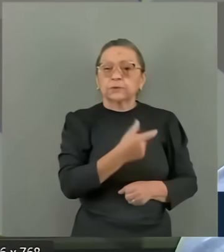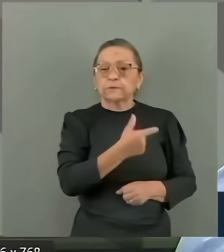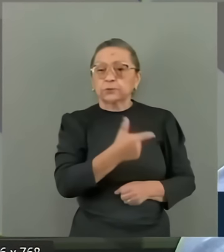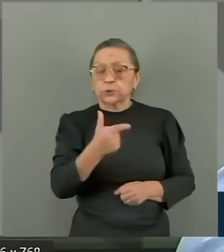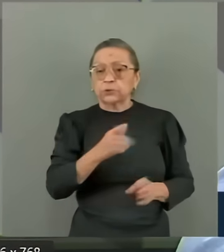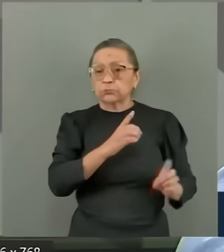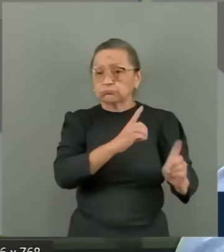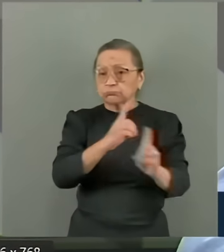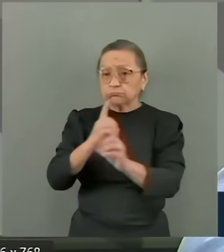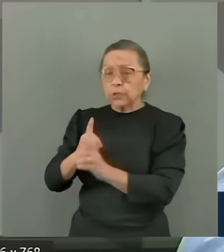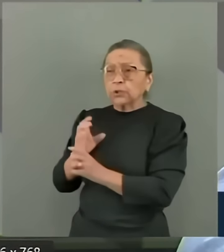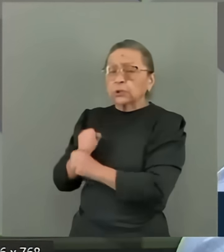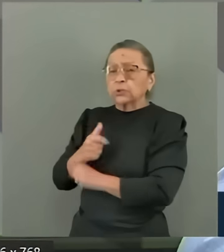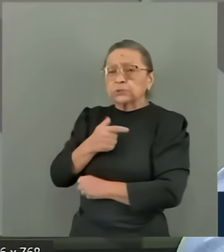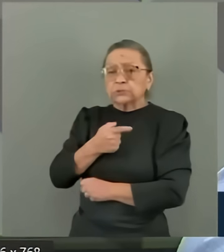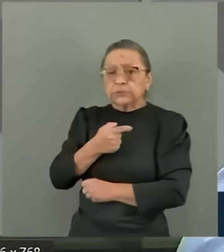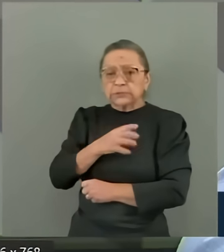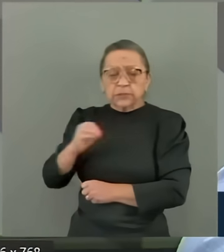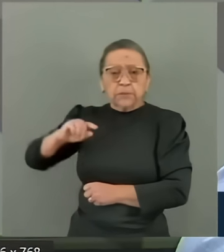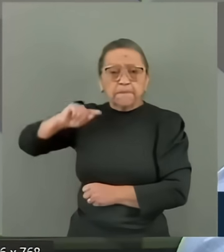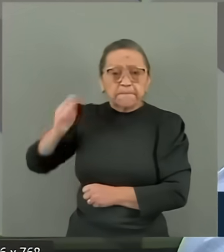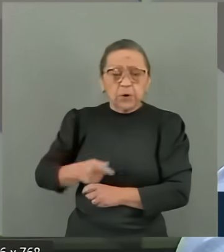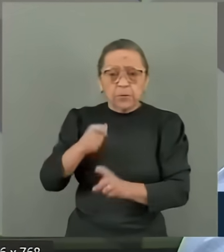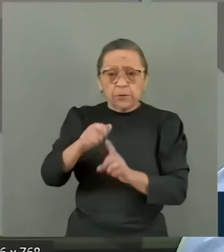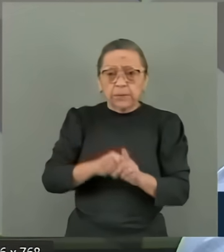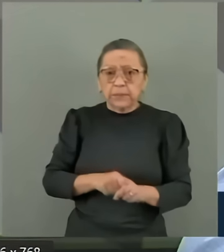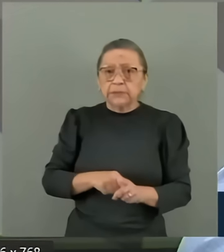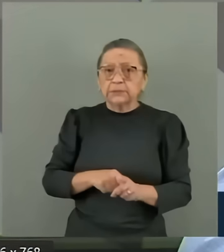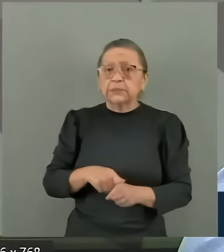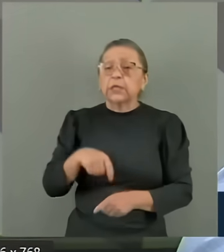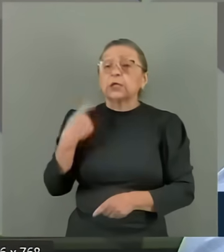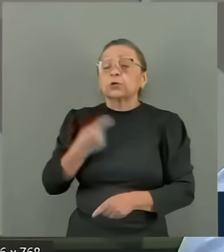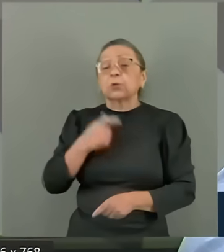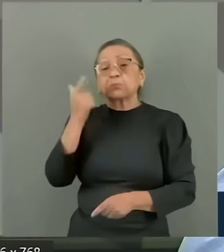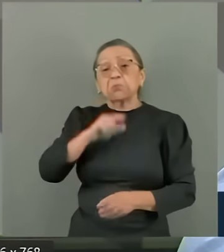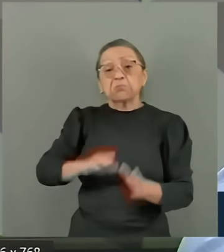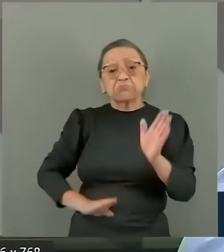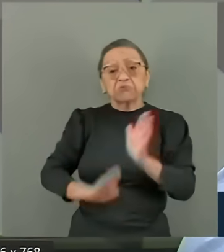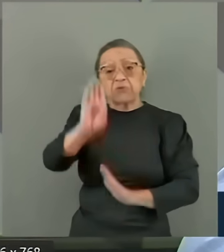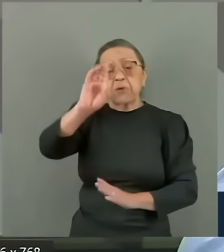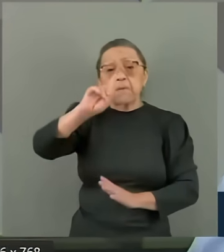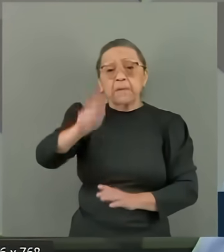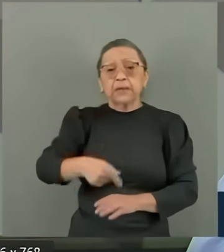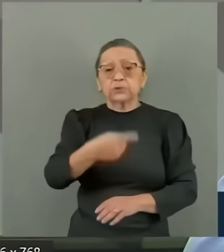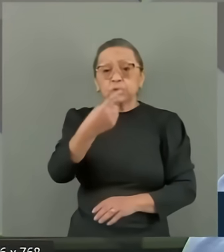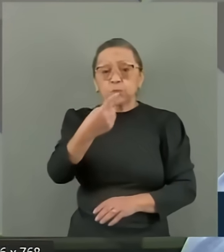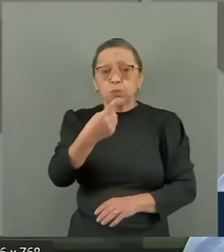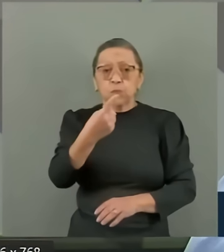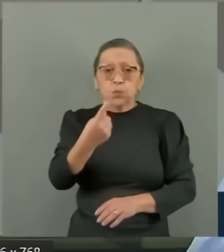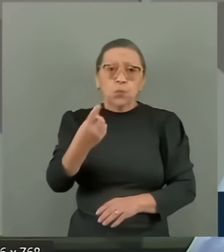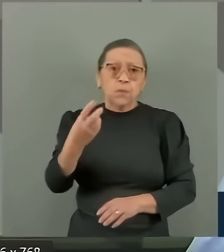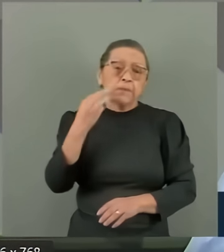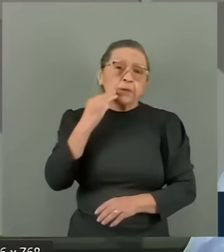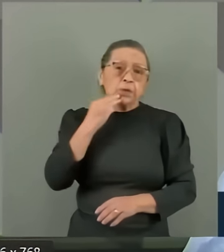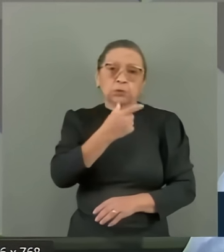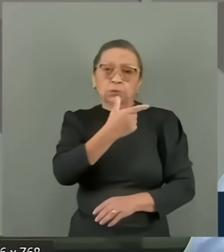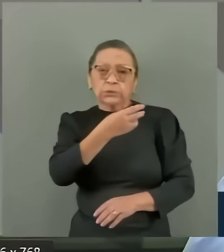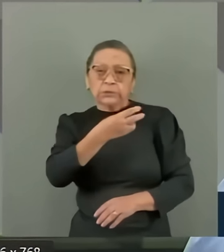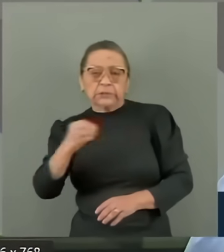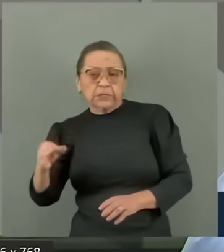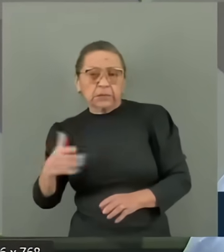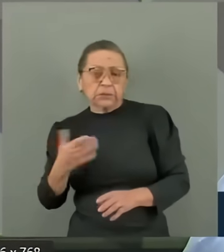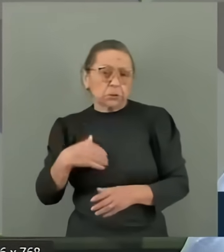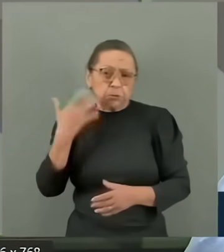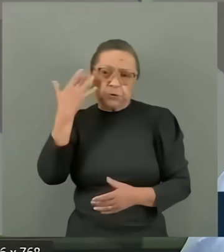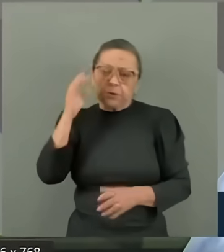atendimentos eram 700 mil, 600 mil por mês. Nós batemos mais de 1.200.000, 1.300.000. Eu não sei explicar exatamente por